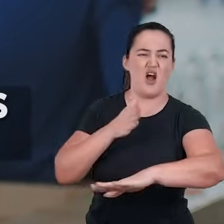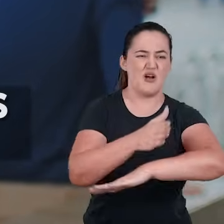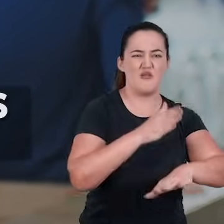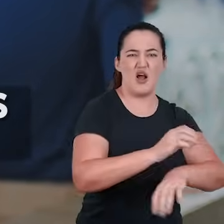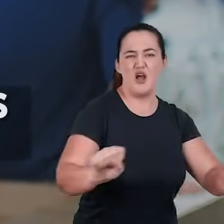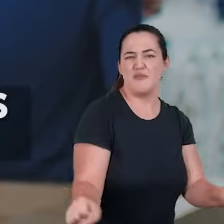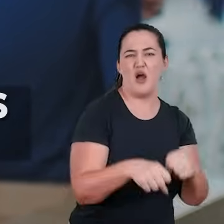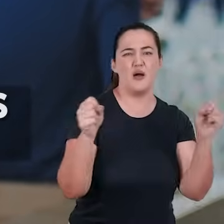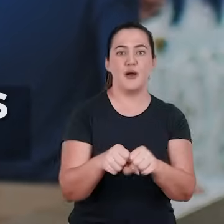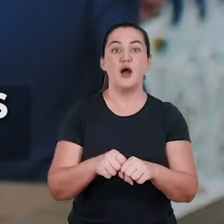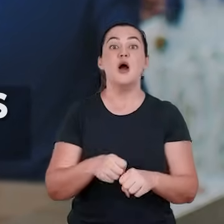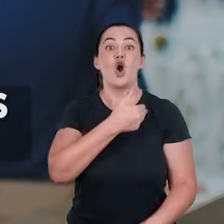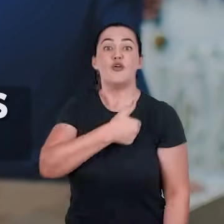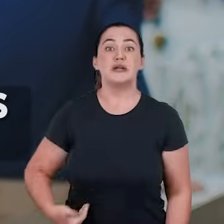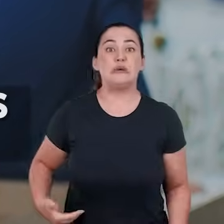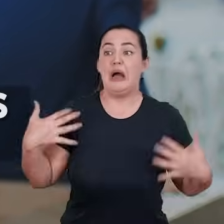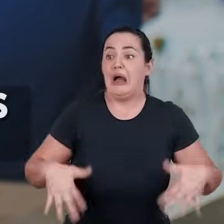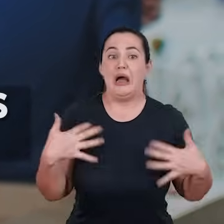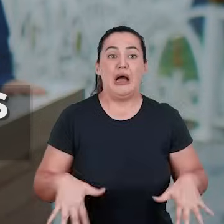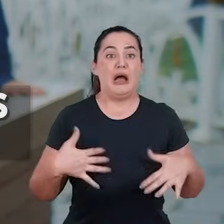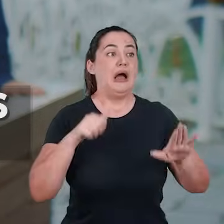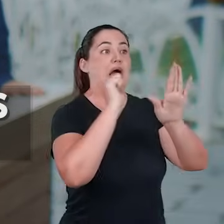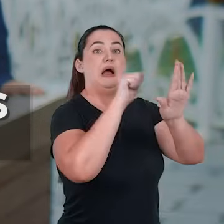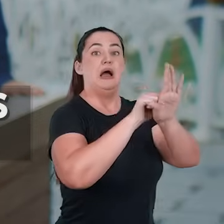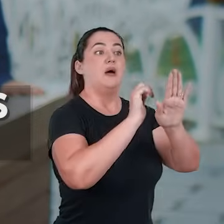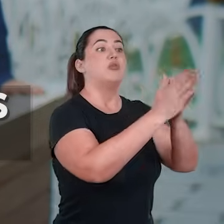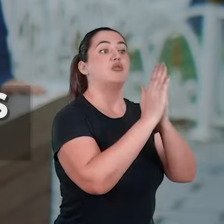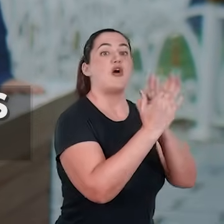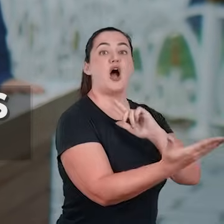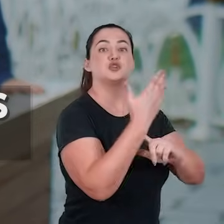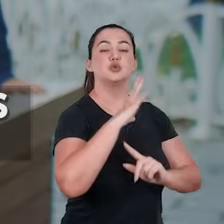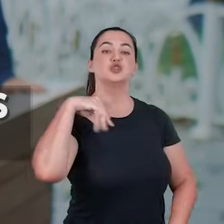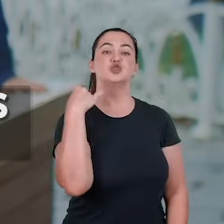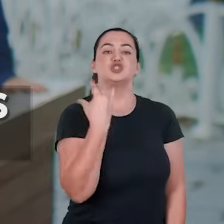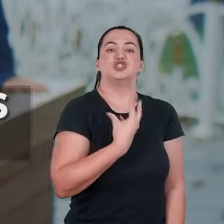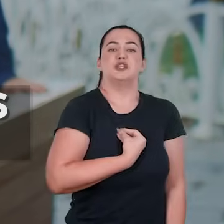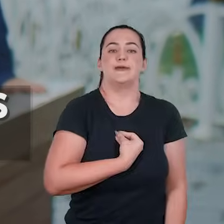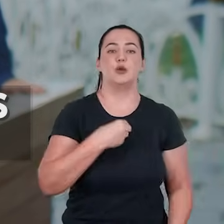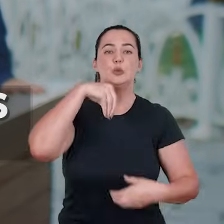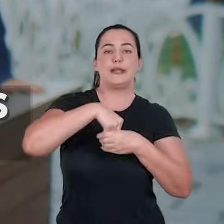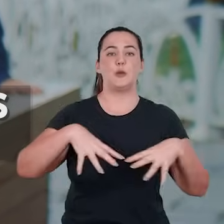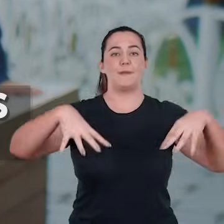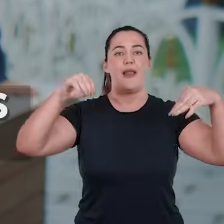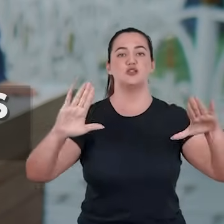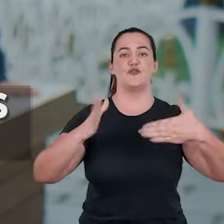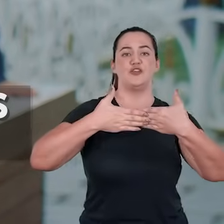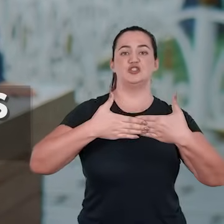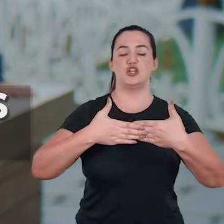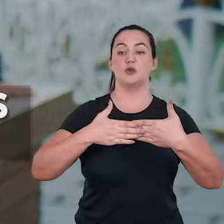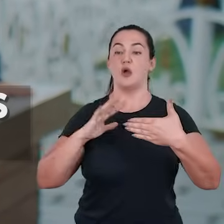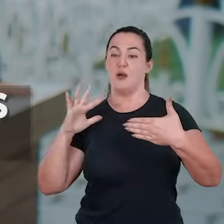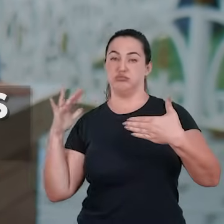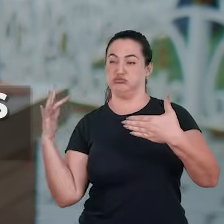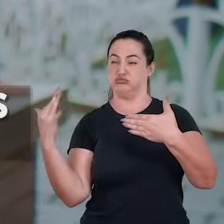governadores desesperados pedindo socorro para o imperador, e o imperador dentro do seu palácio ali, encurralado pela multidão,